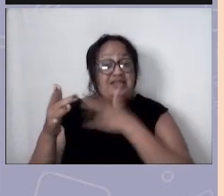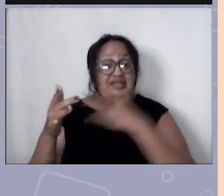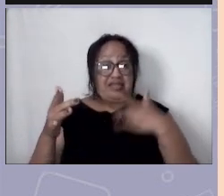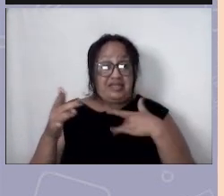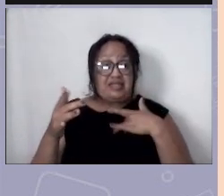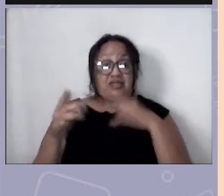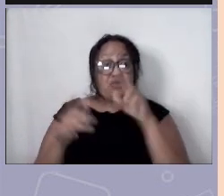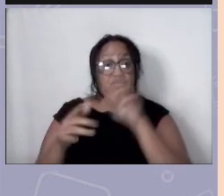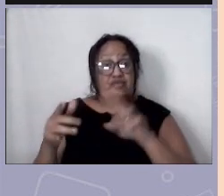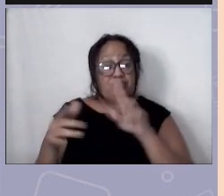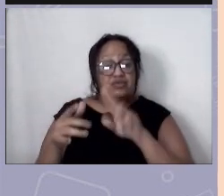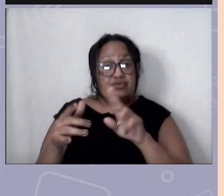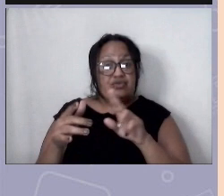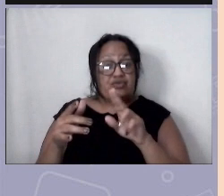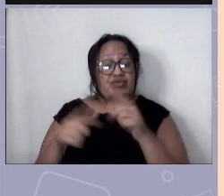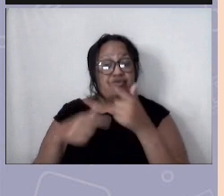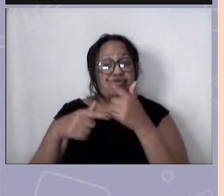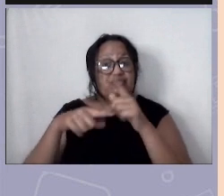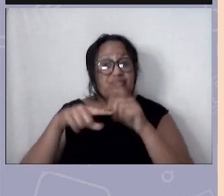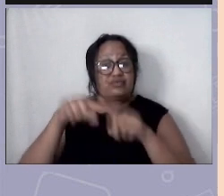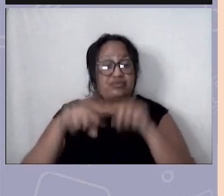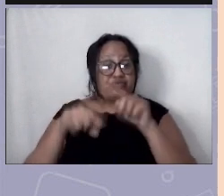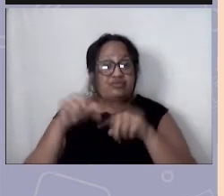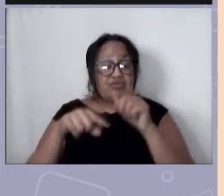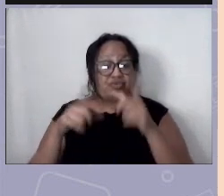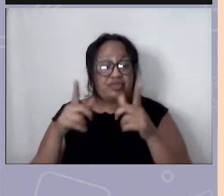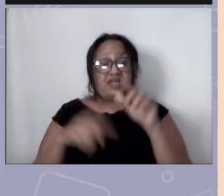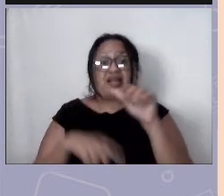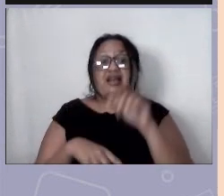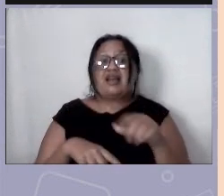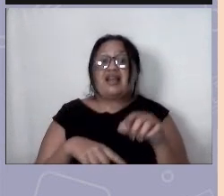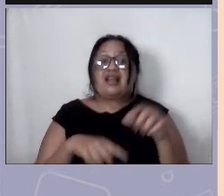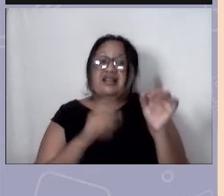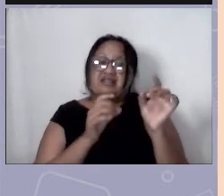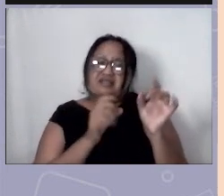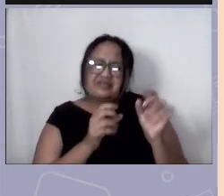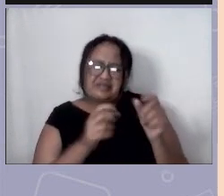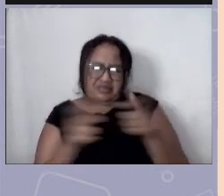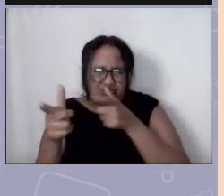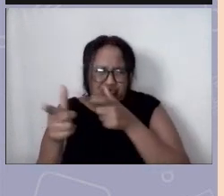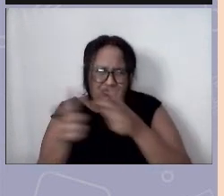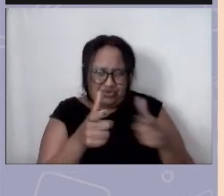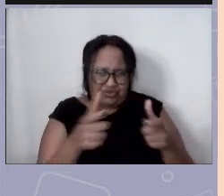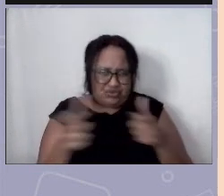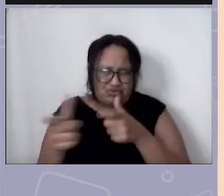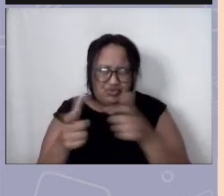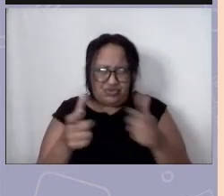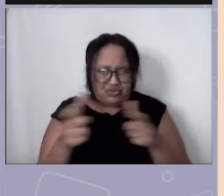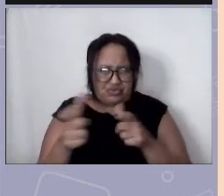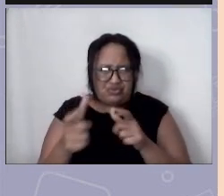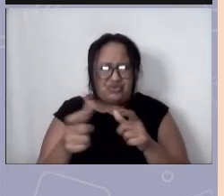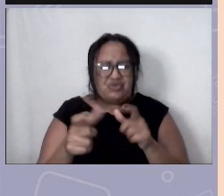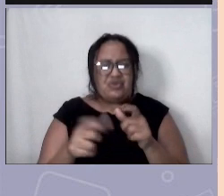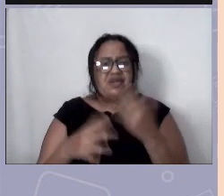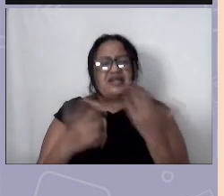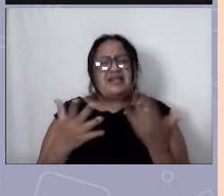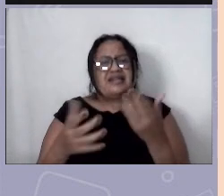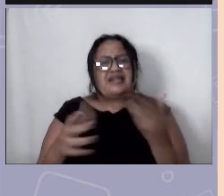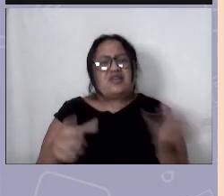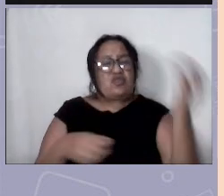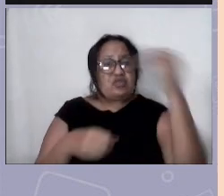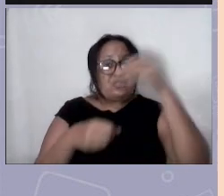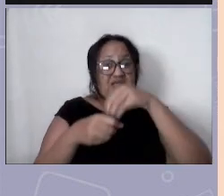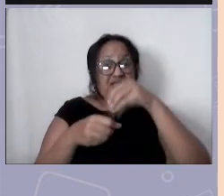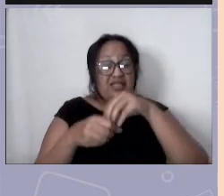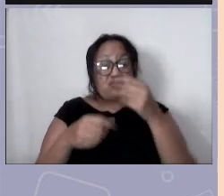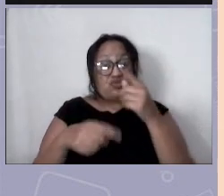agrotóxicos né que podem ser tem vários sinônimos podem ser chamados de biopesticidas defensivos agrícolas etc o que eles são eles são né